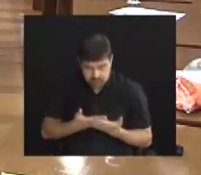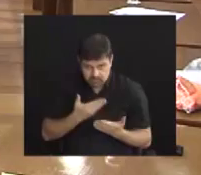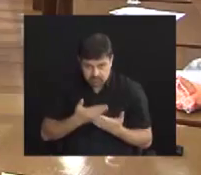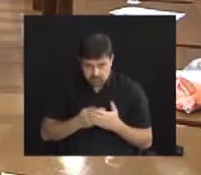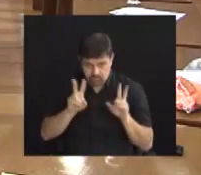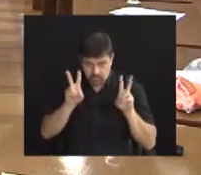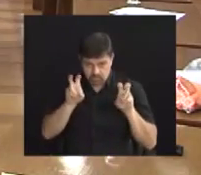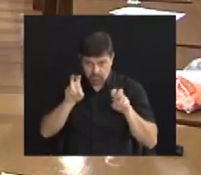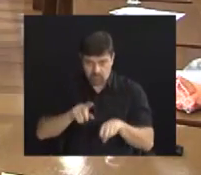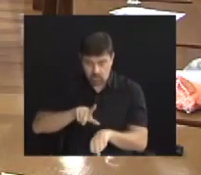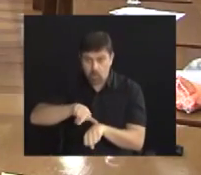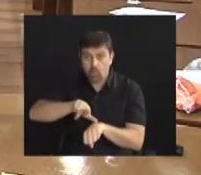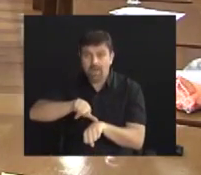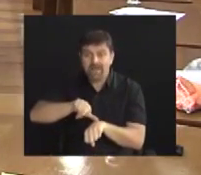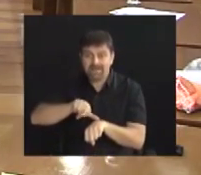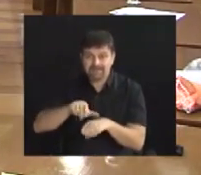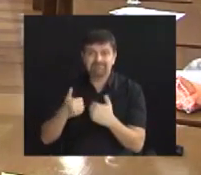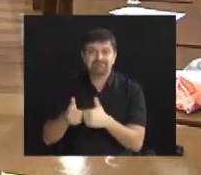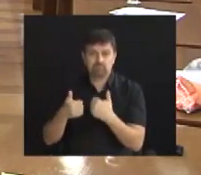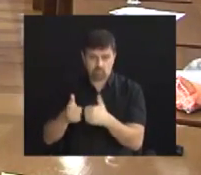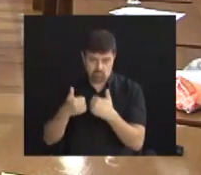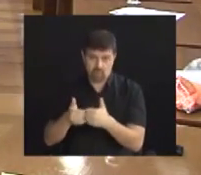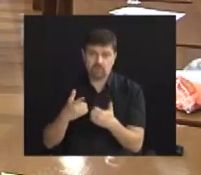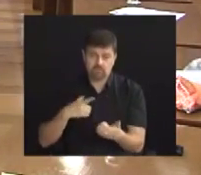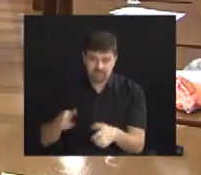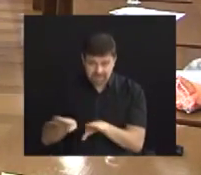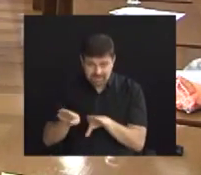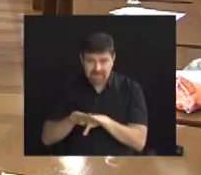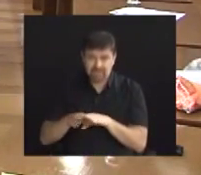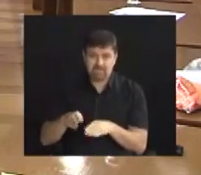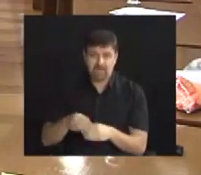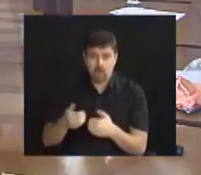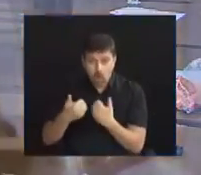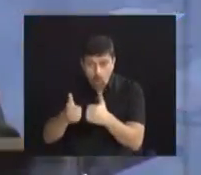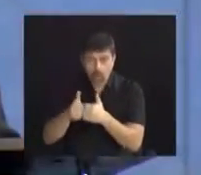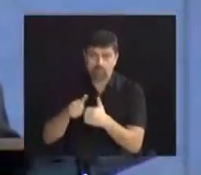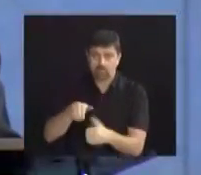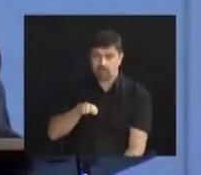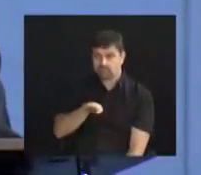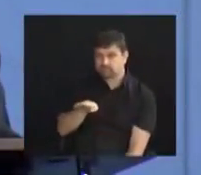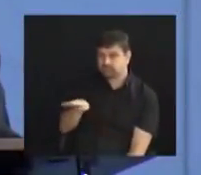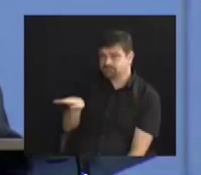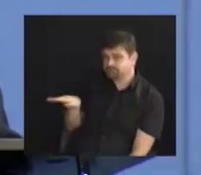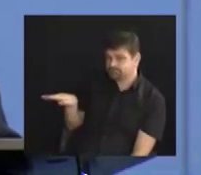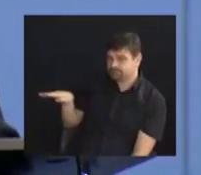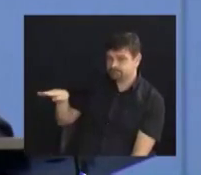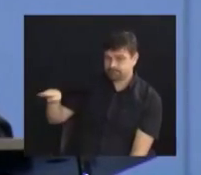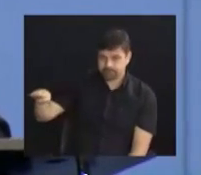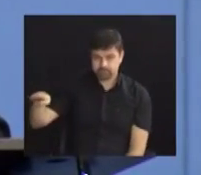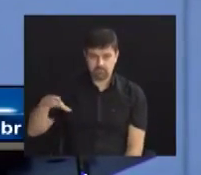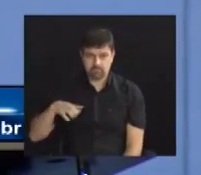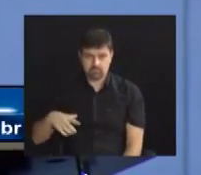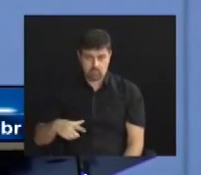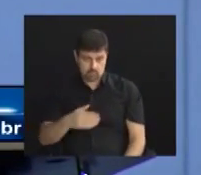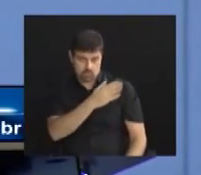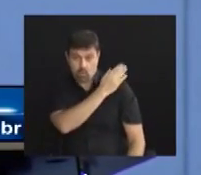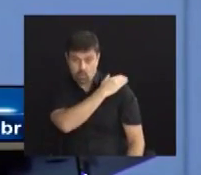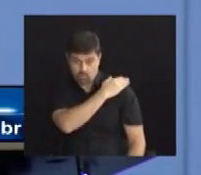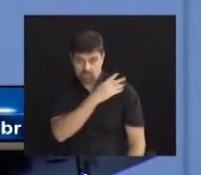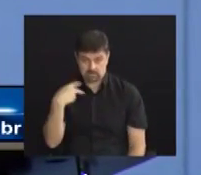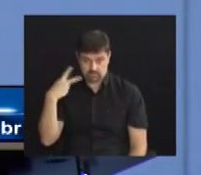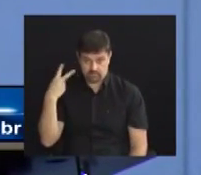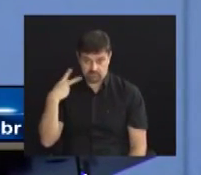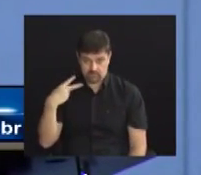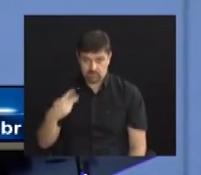sobre atrasos e desvios de itinerários. Essa casa criou a comissão, o nobre vereador Tico Costa presidiu